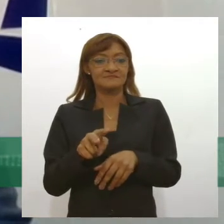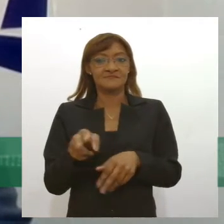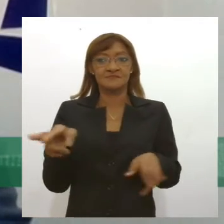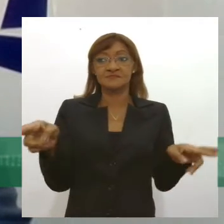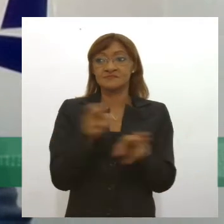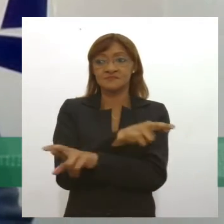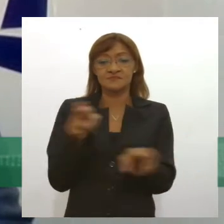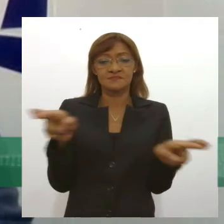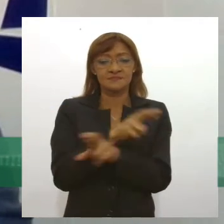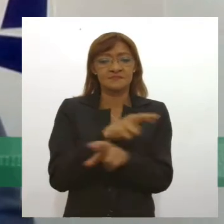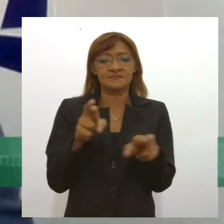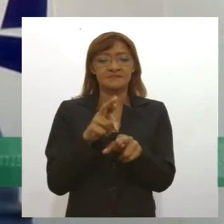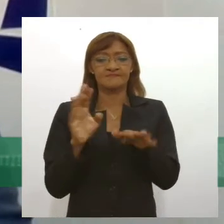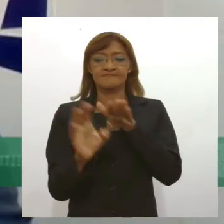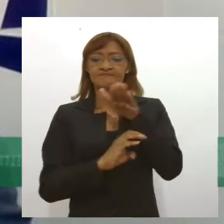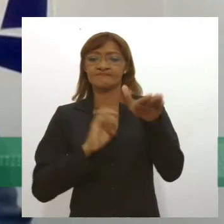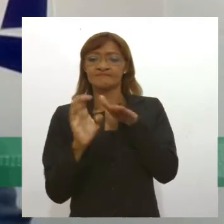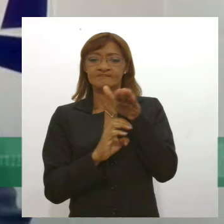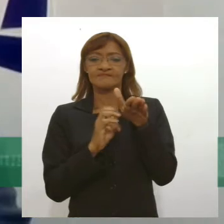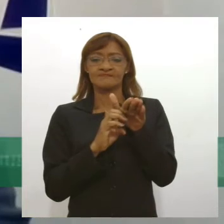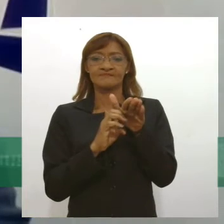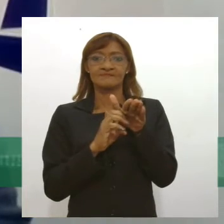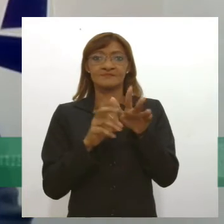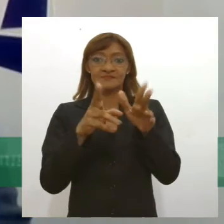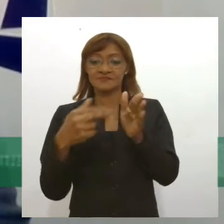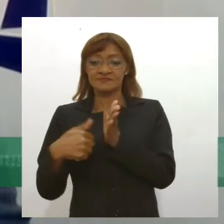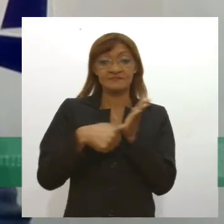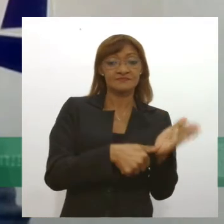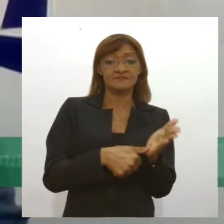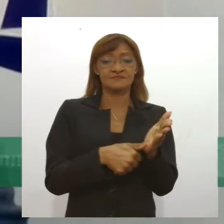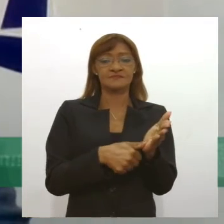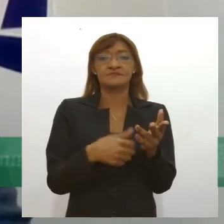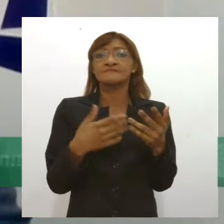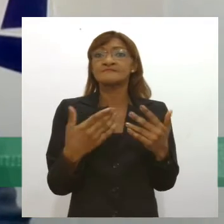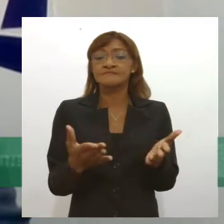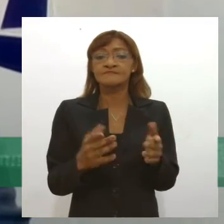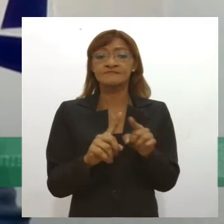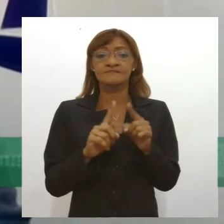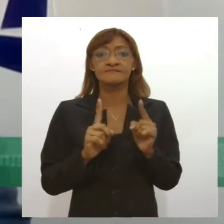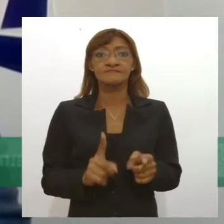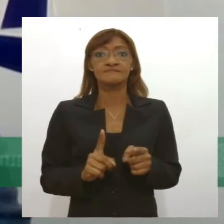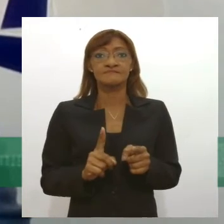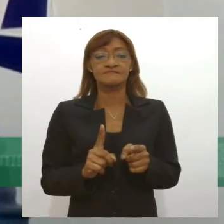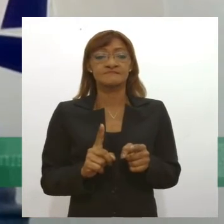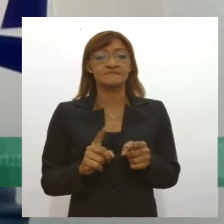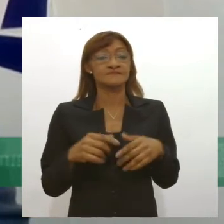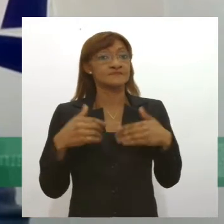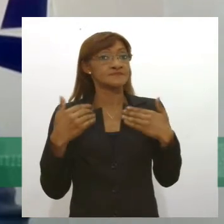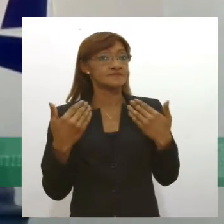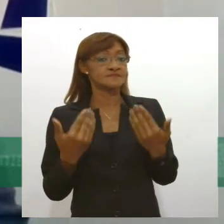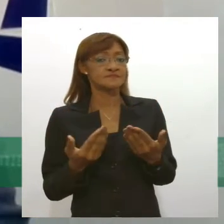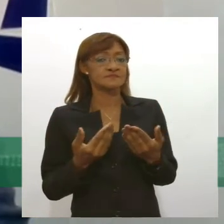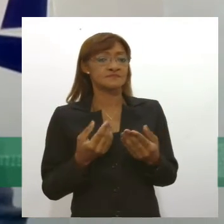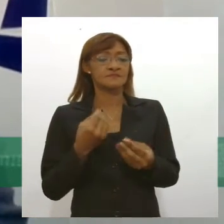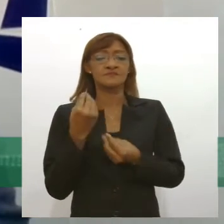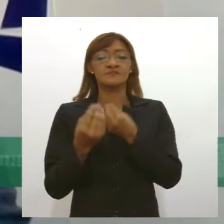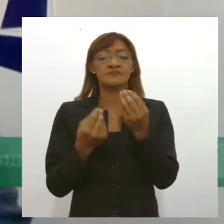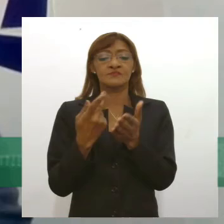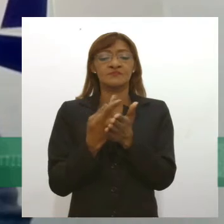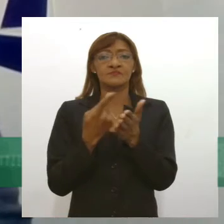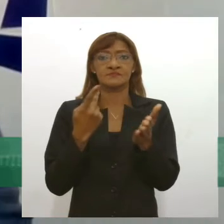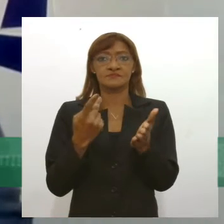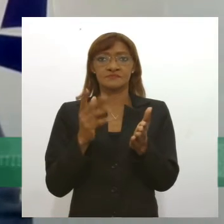colaborador e a empresa. Ele vira sócio do negócio, mas mediante entregas, né? Então, o que aconteceu foi a